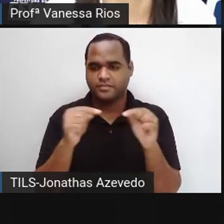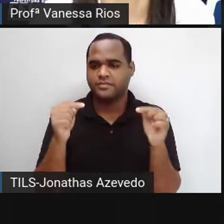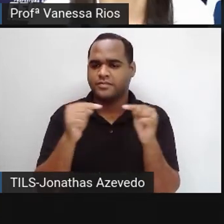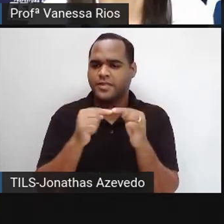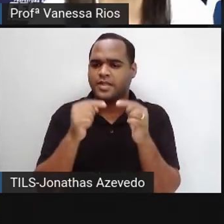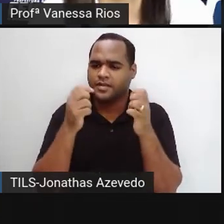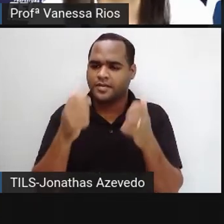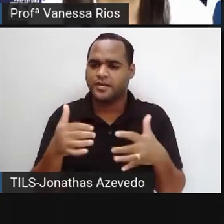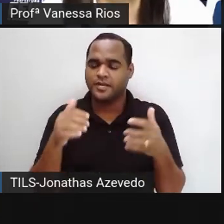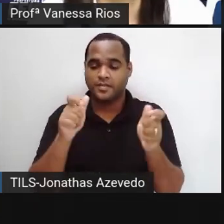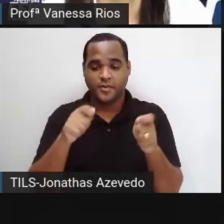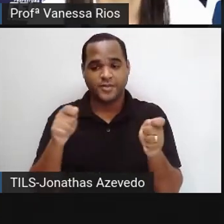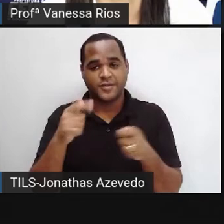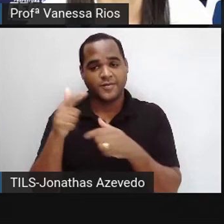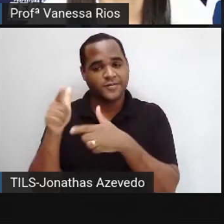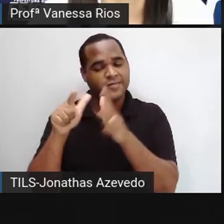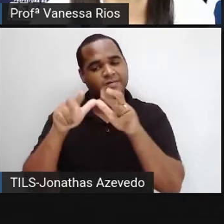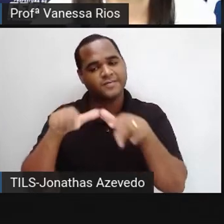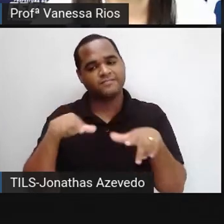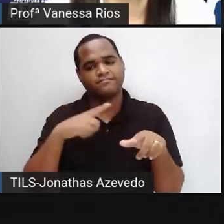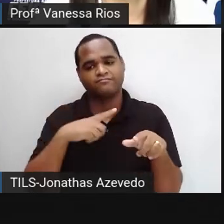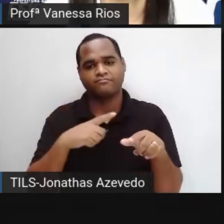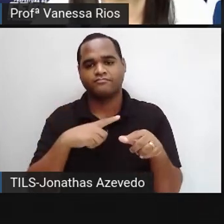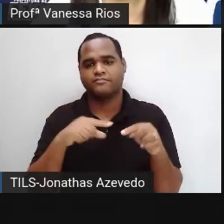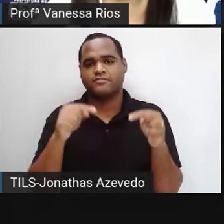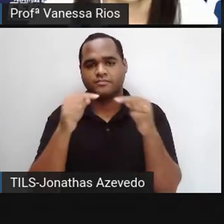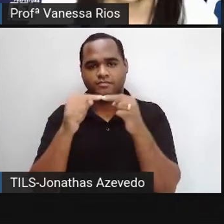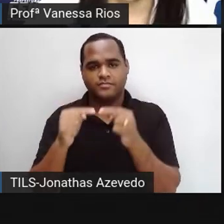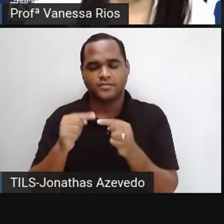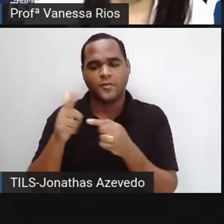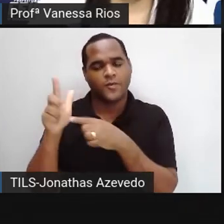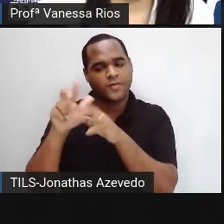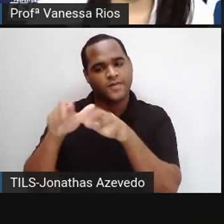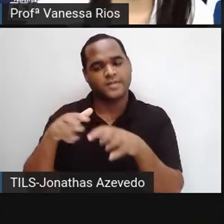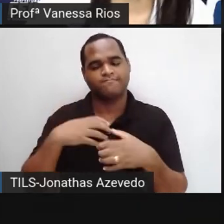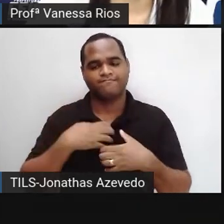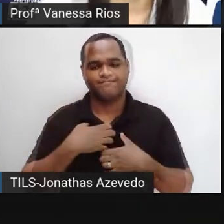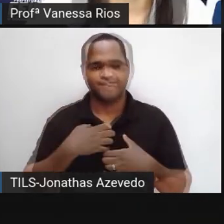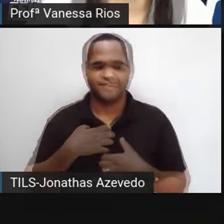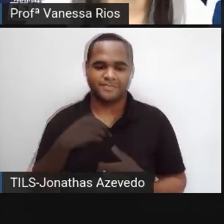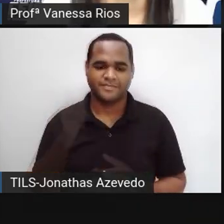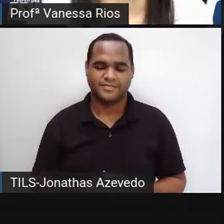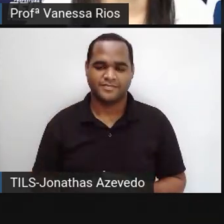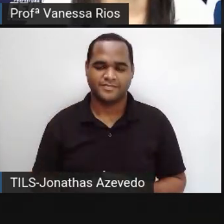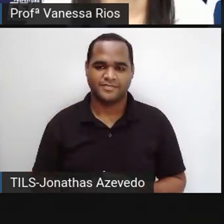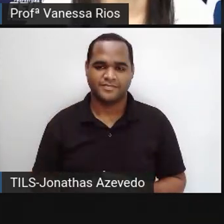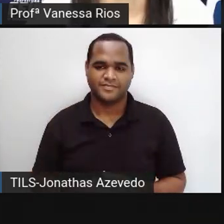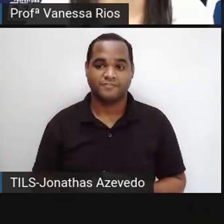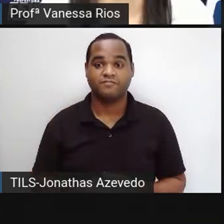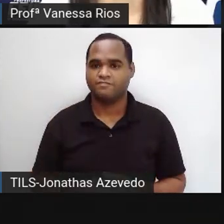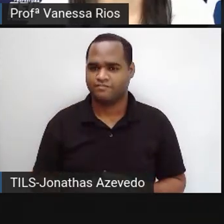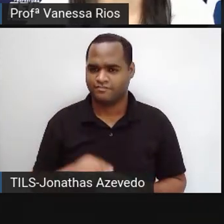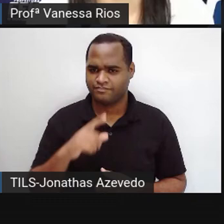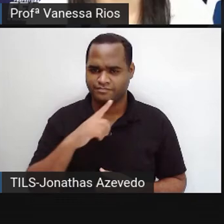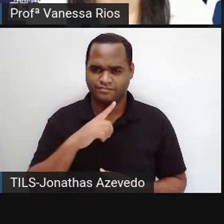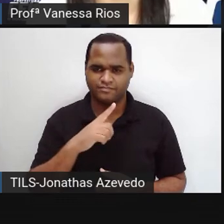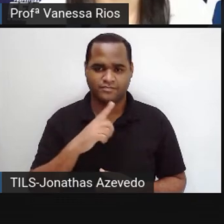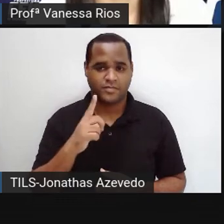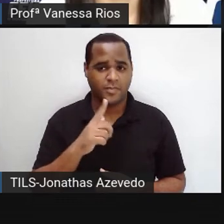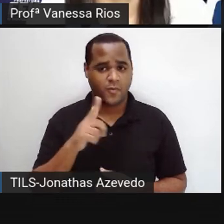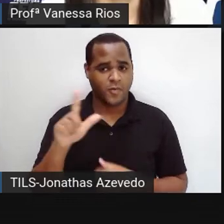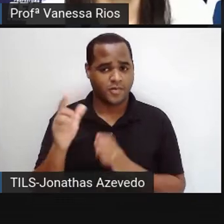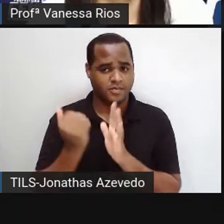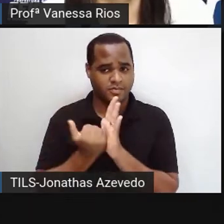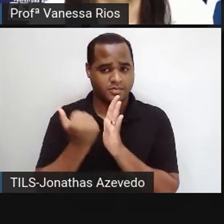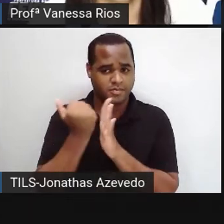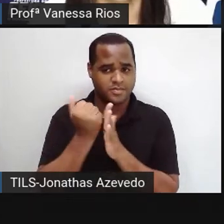né, a outros instrumentos e utilizar em diversas situações. E aí, será que tem mais